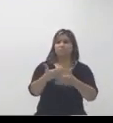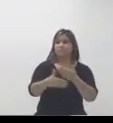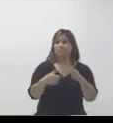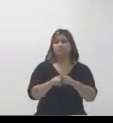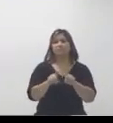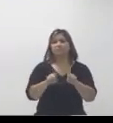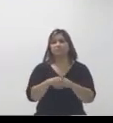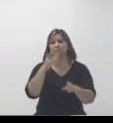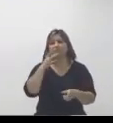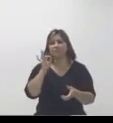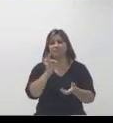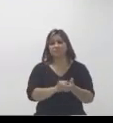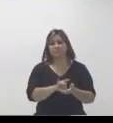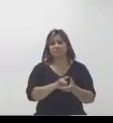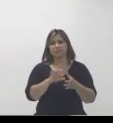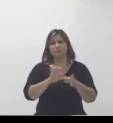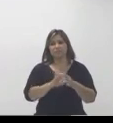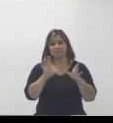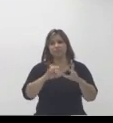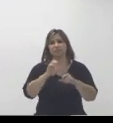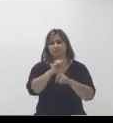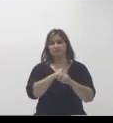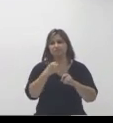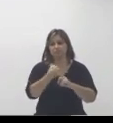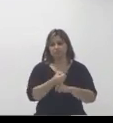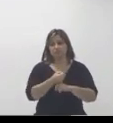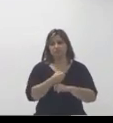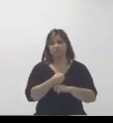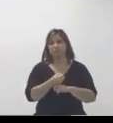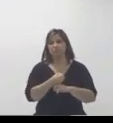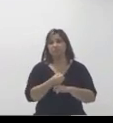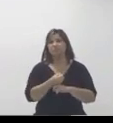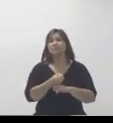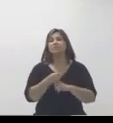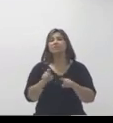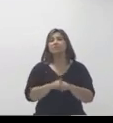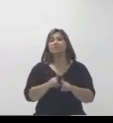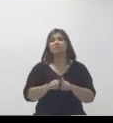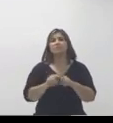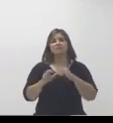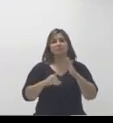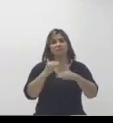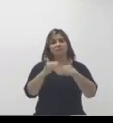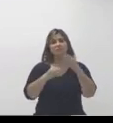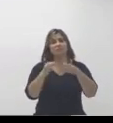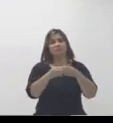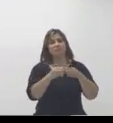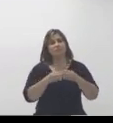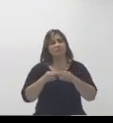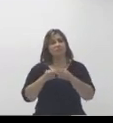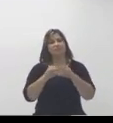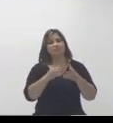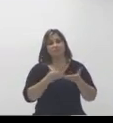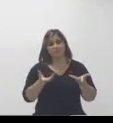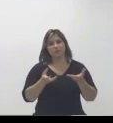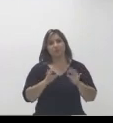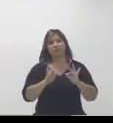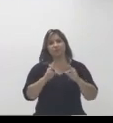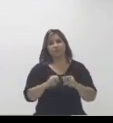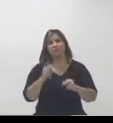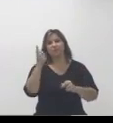de fato da sociedade brasileira serem é é uma construção coletiva que leve a